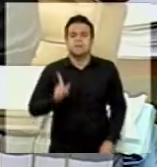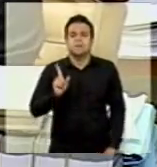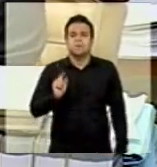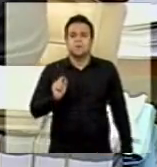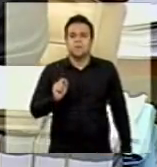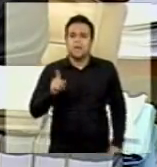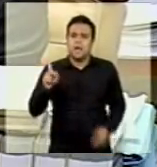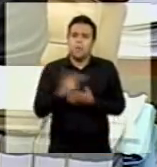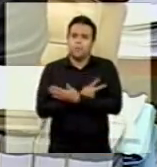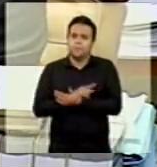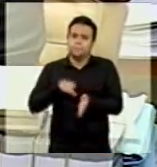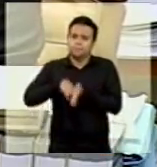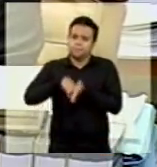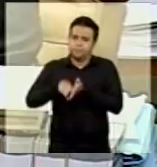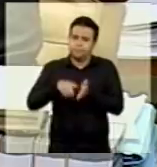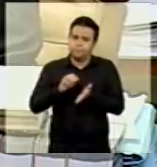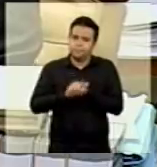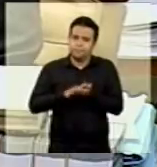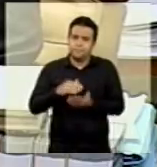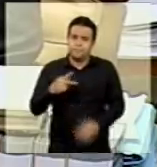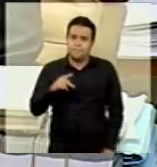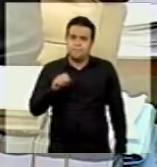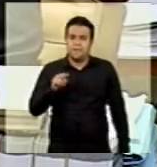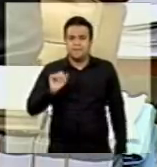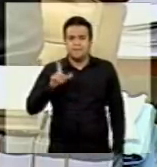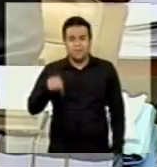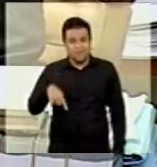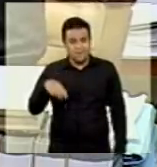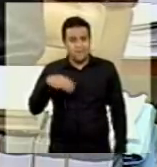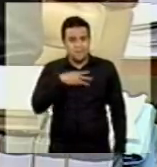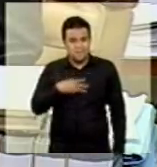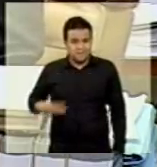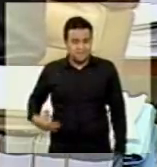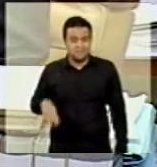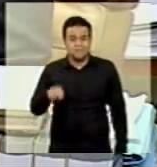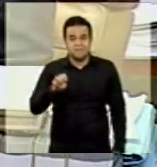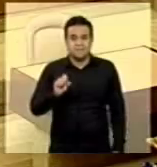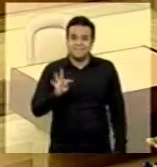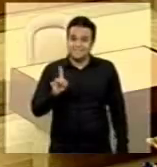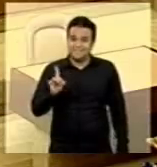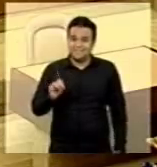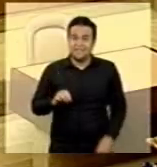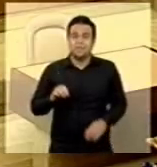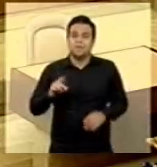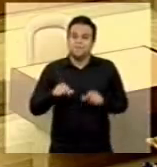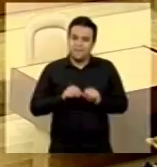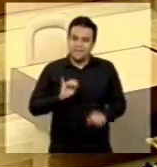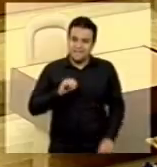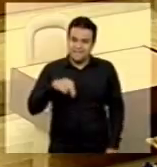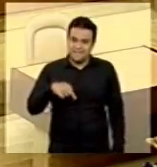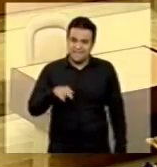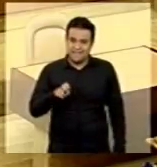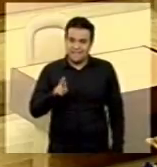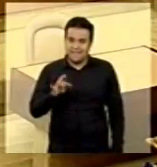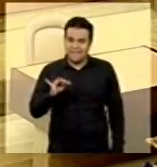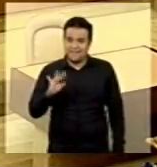sofreu uma investigação penal na condição de ministro de Estado. Aquele inquérito foi distribuído ao ministro